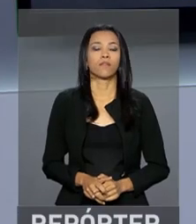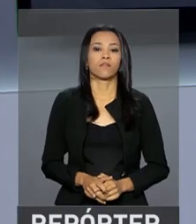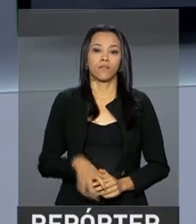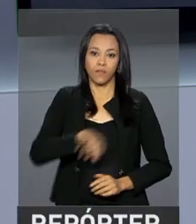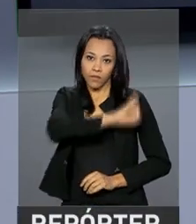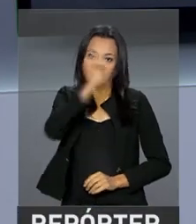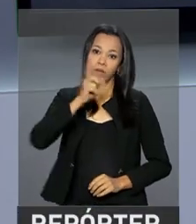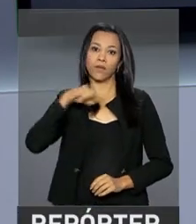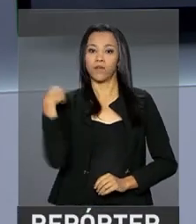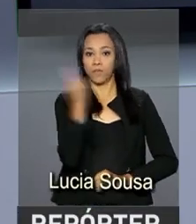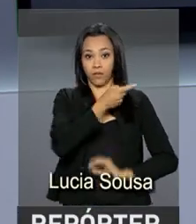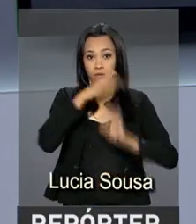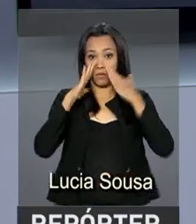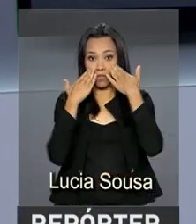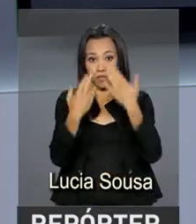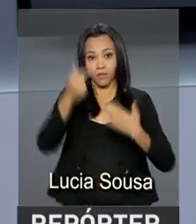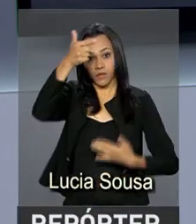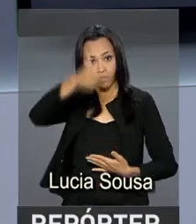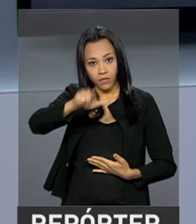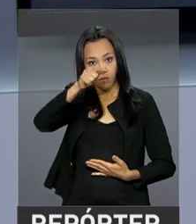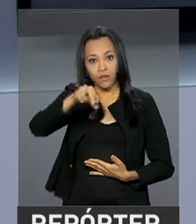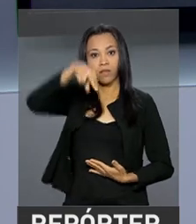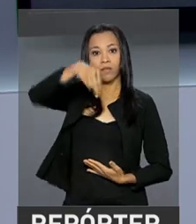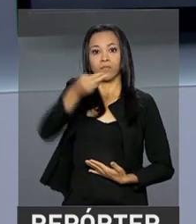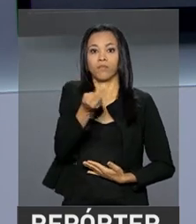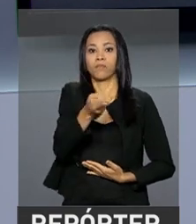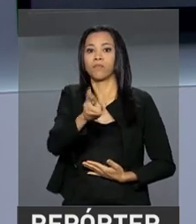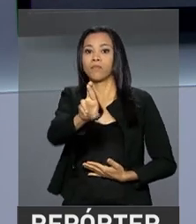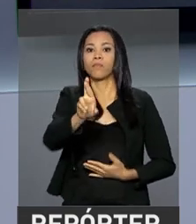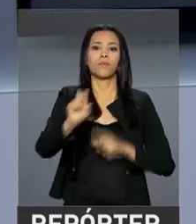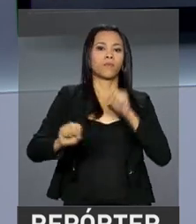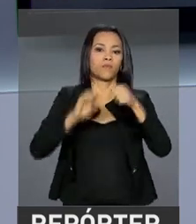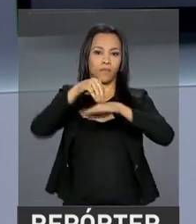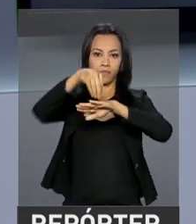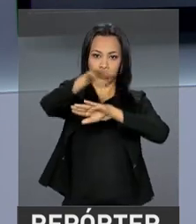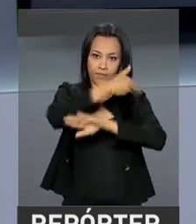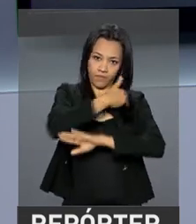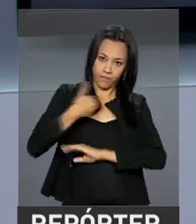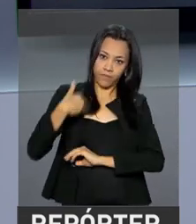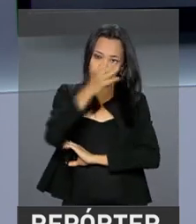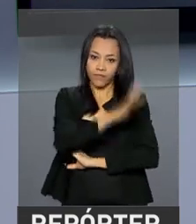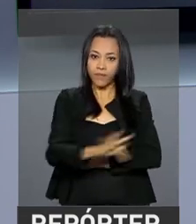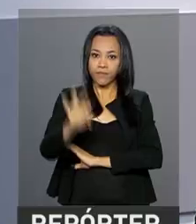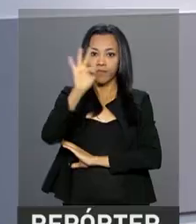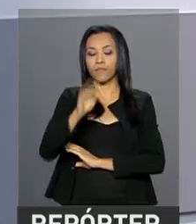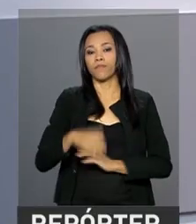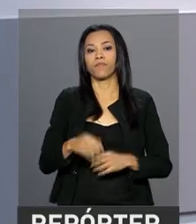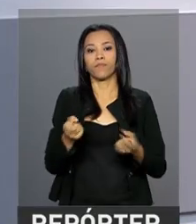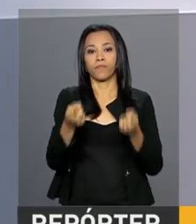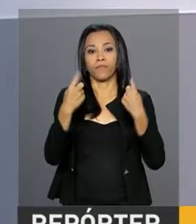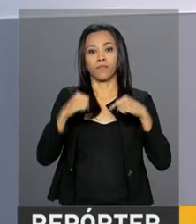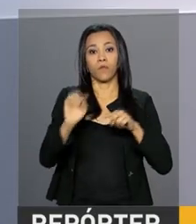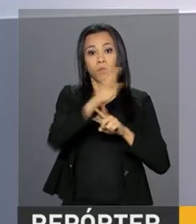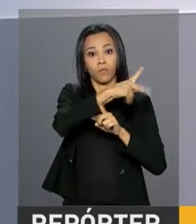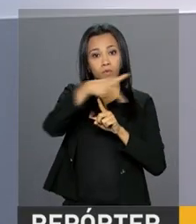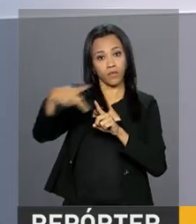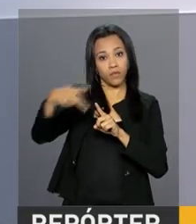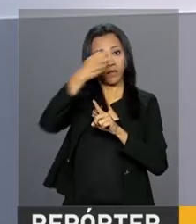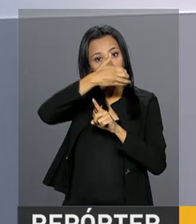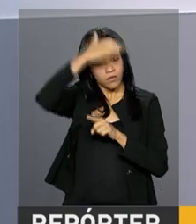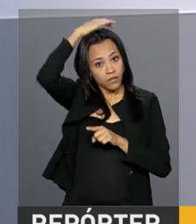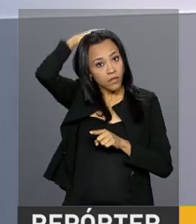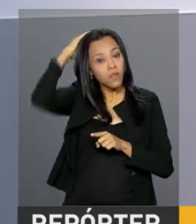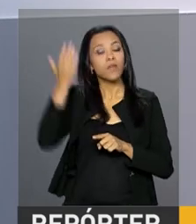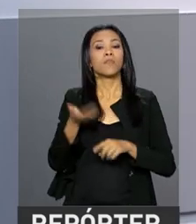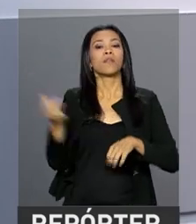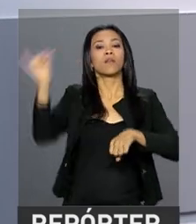Olá estamos de volta com mais uma edição do repórter NBR as notícias do governo federal o presidente Michel Temer